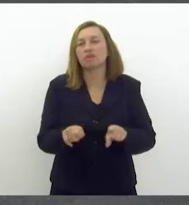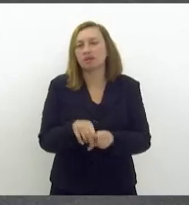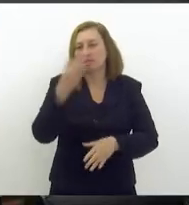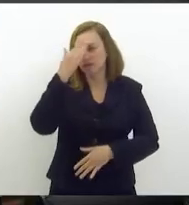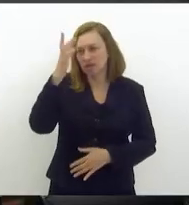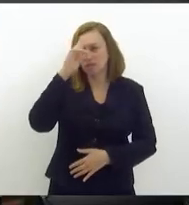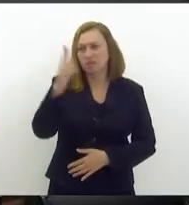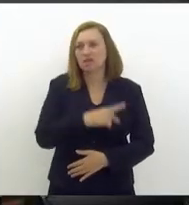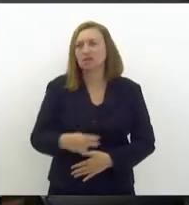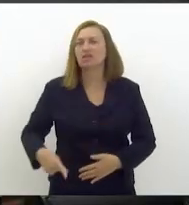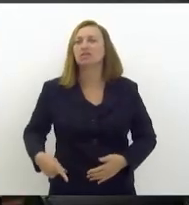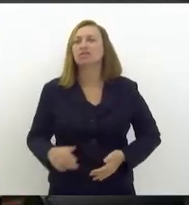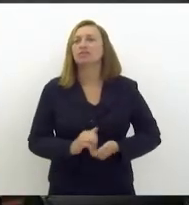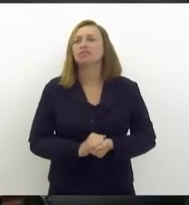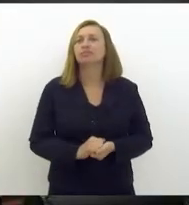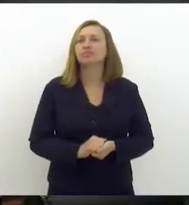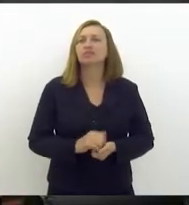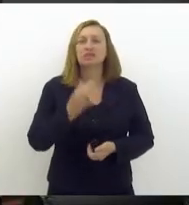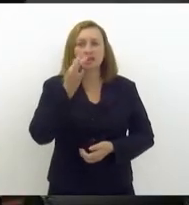presidente